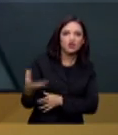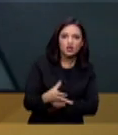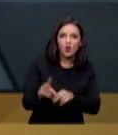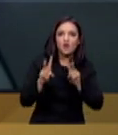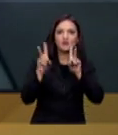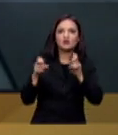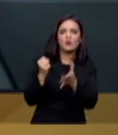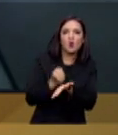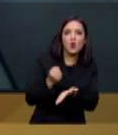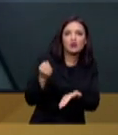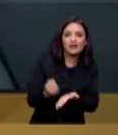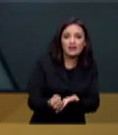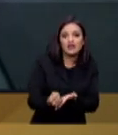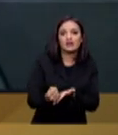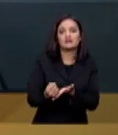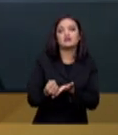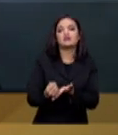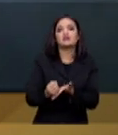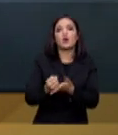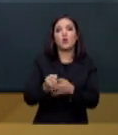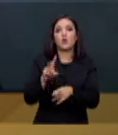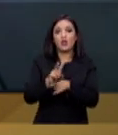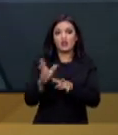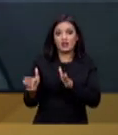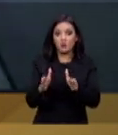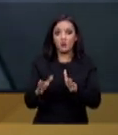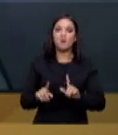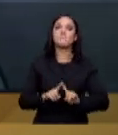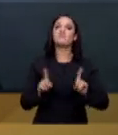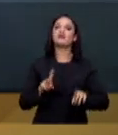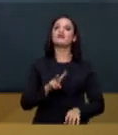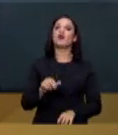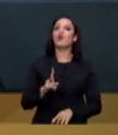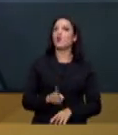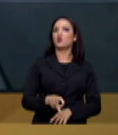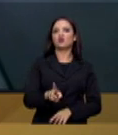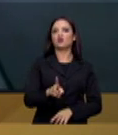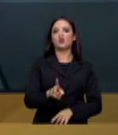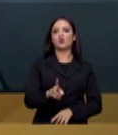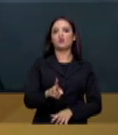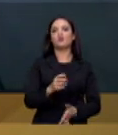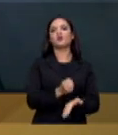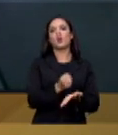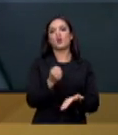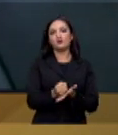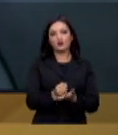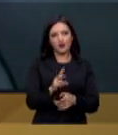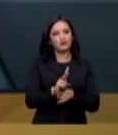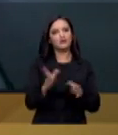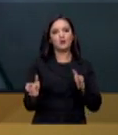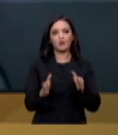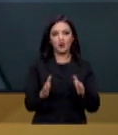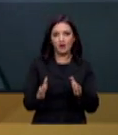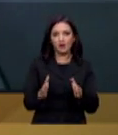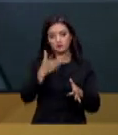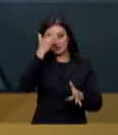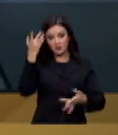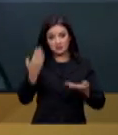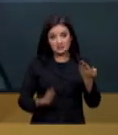contratações temporárias no Espírito Santo, continuará com contratos temporários, de